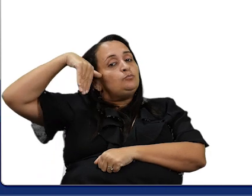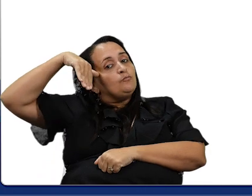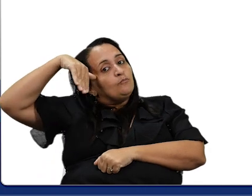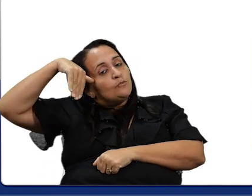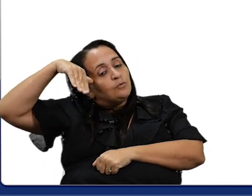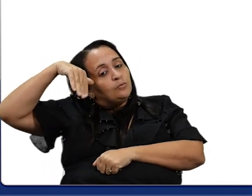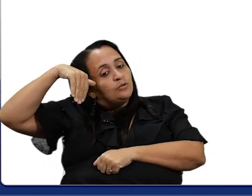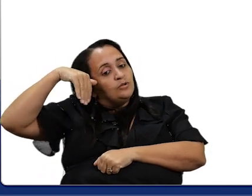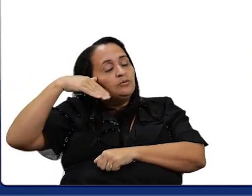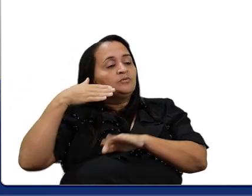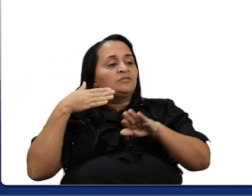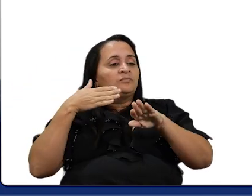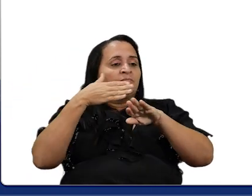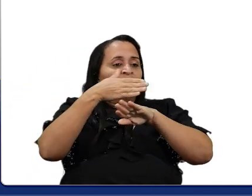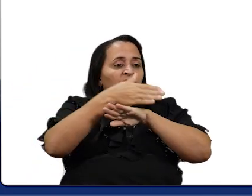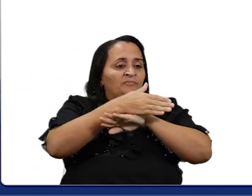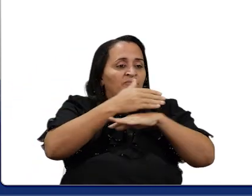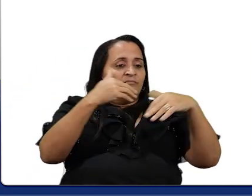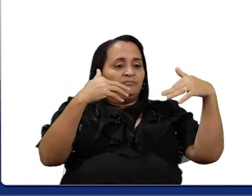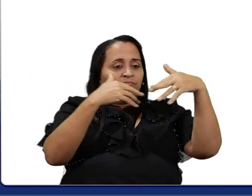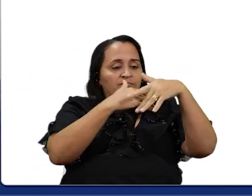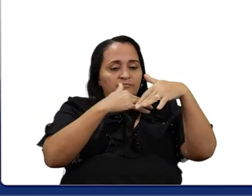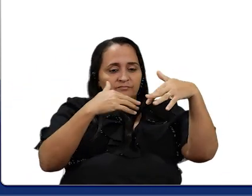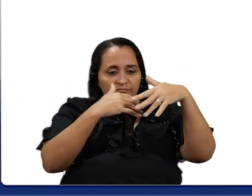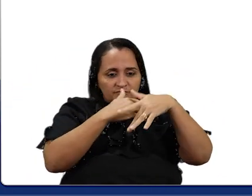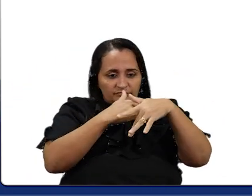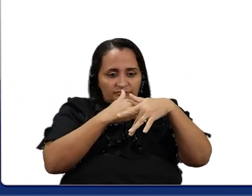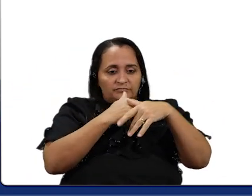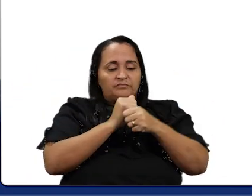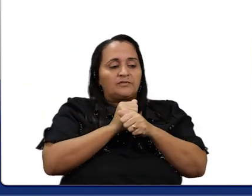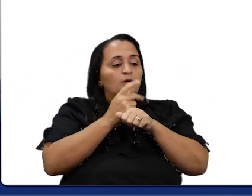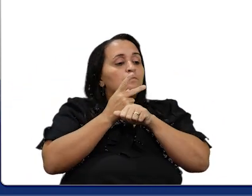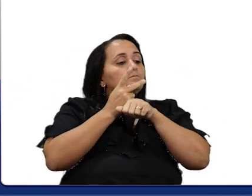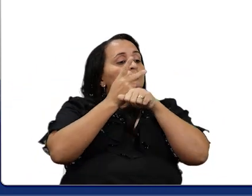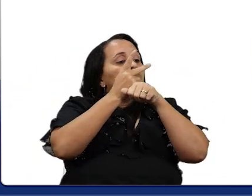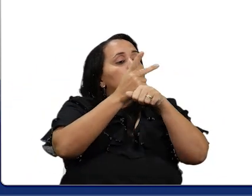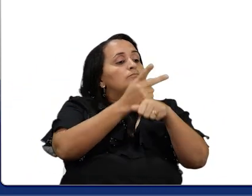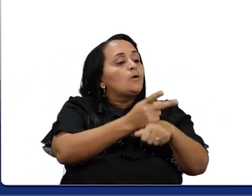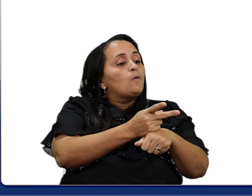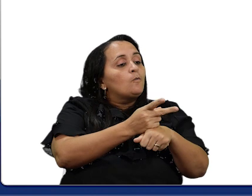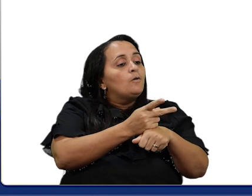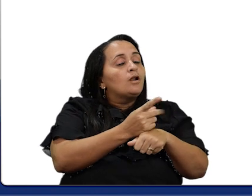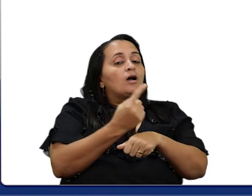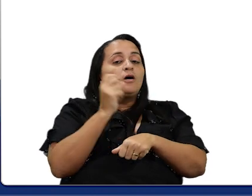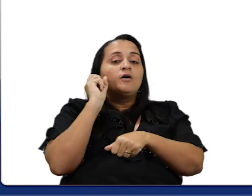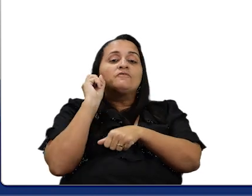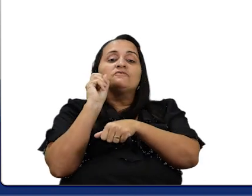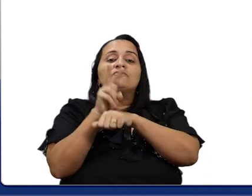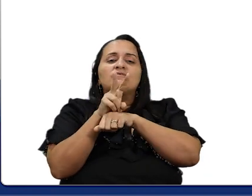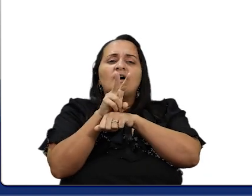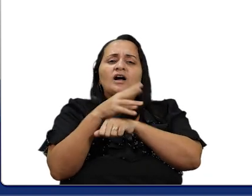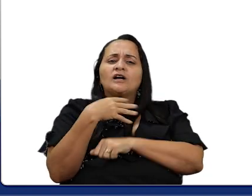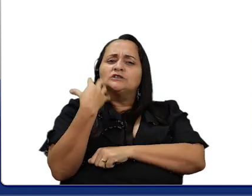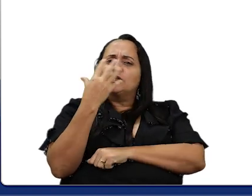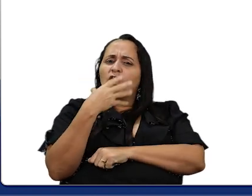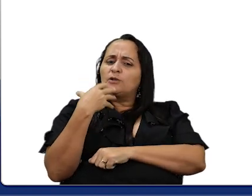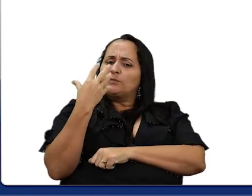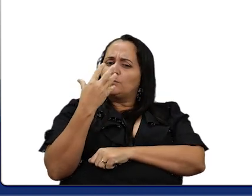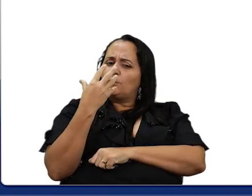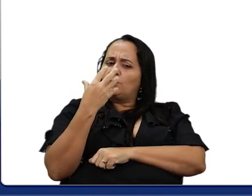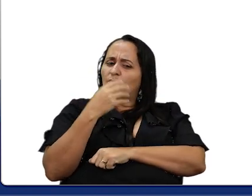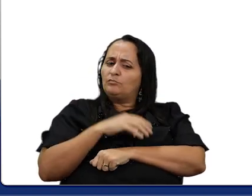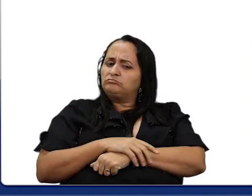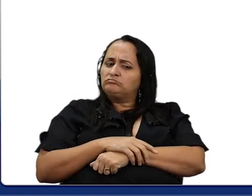à cidade de Bremen procurar uma vaga de cantor. Essa eu acho que já ficou